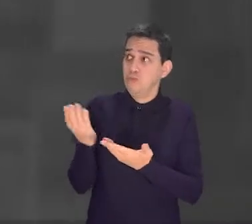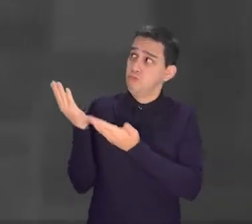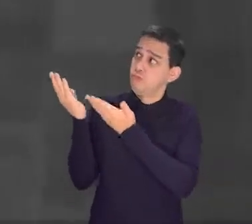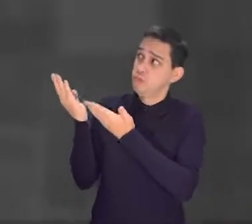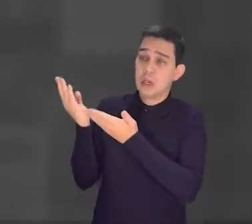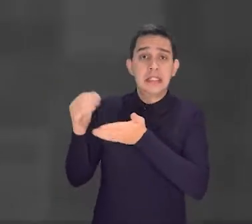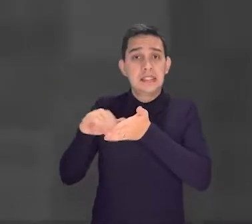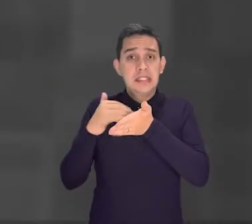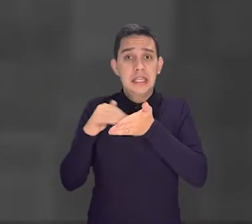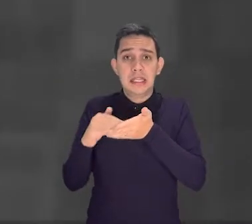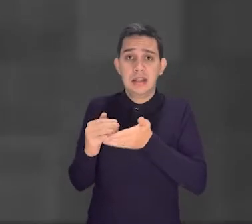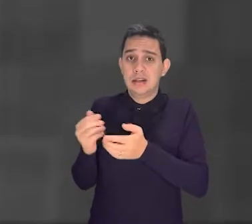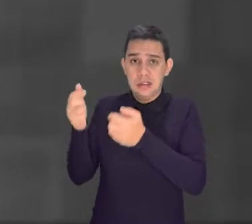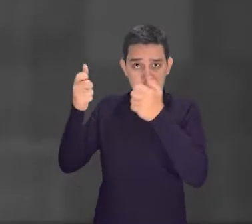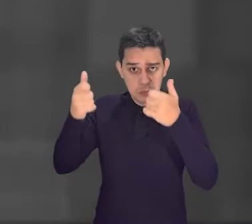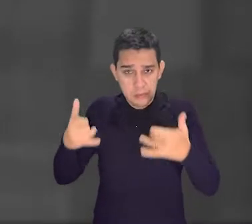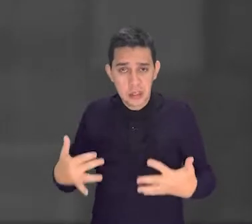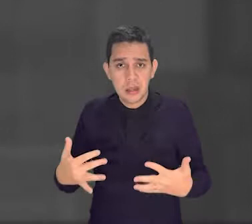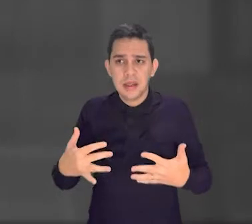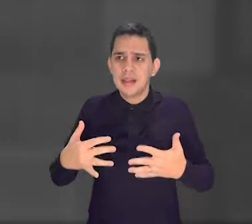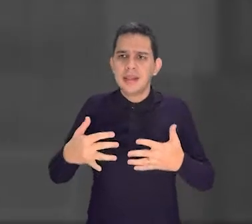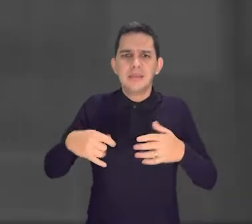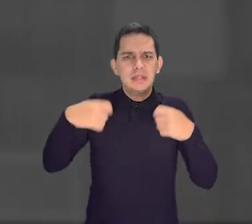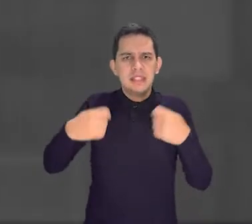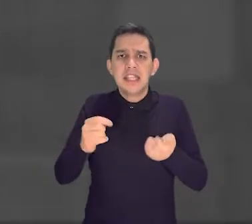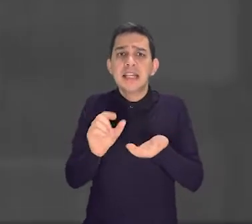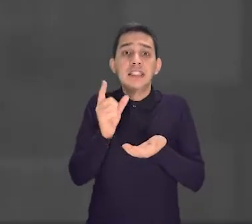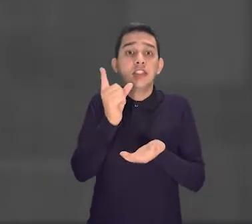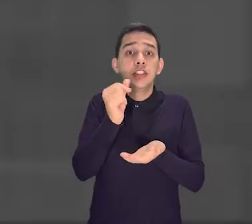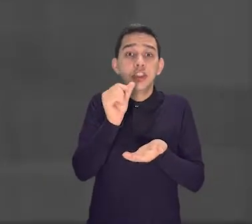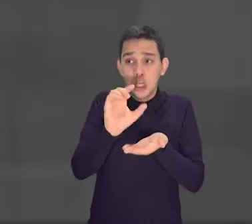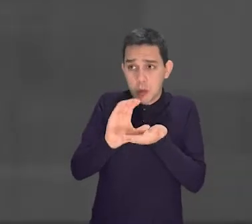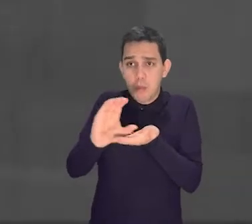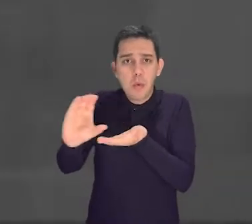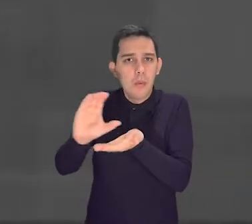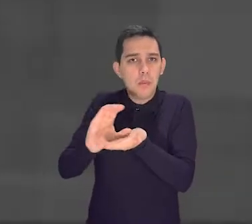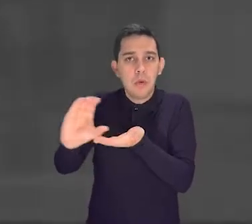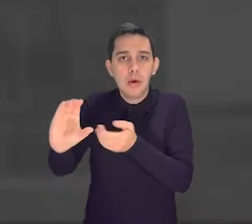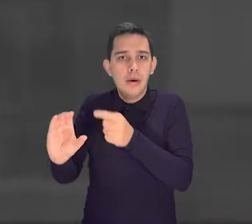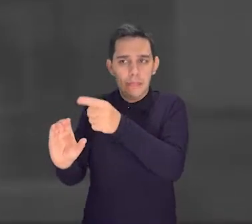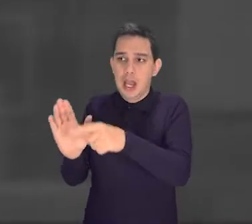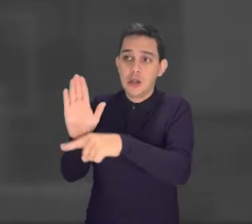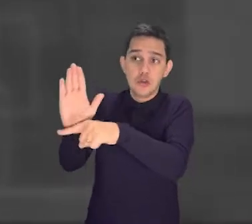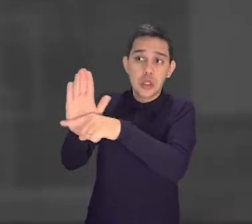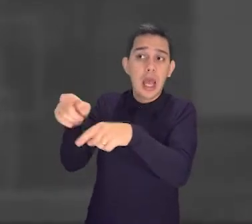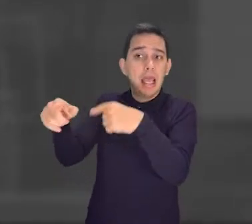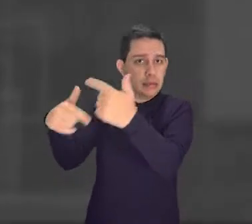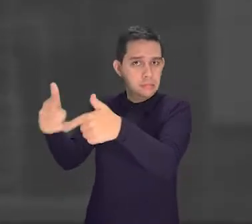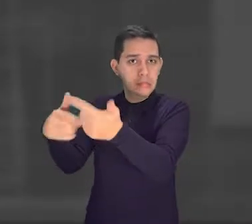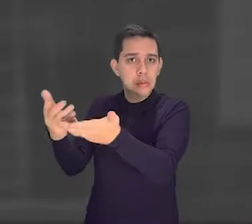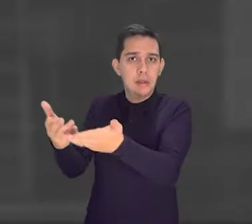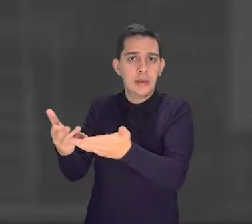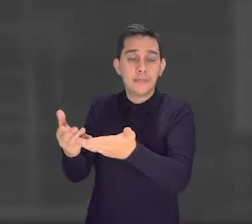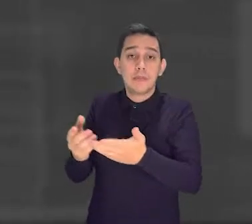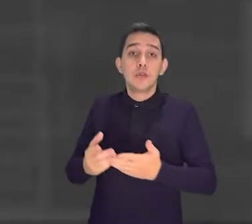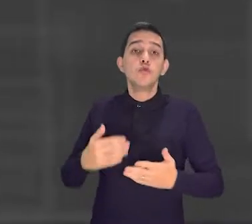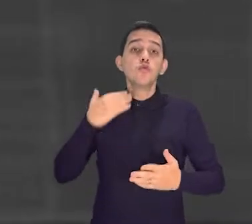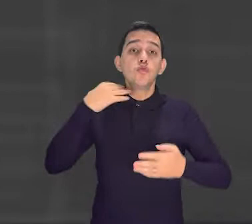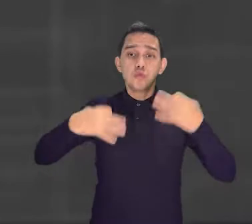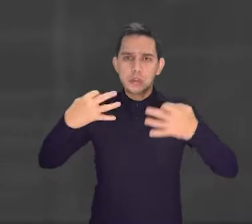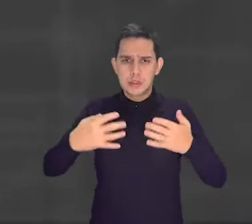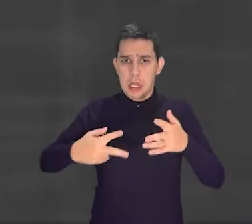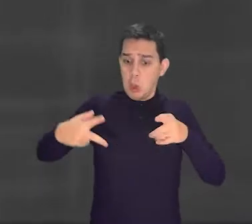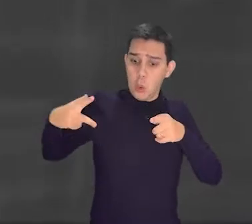CMDCA, utilizando-se um dinheiro que foi bloqueado pelo juízo da terceira vara da infância e juventude. Então,